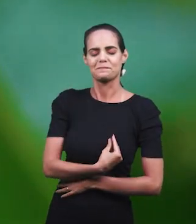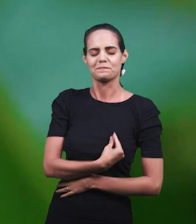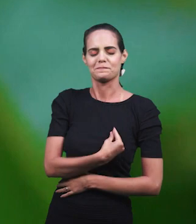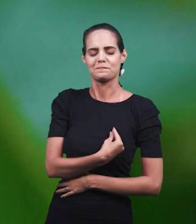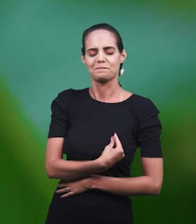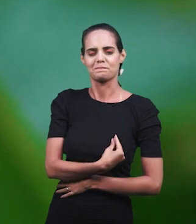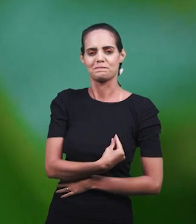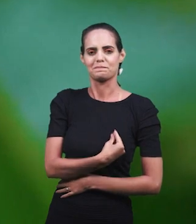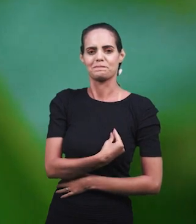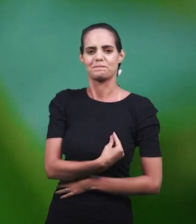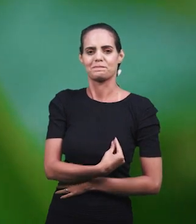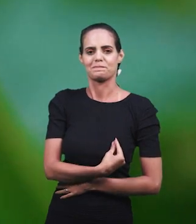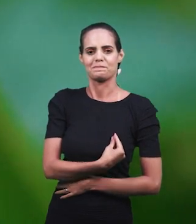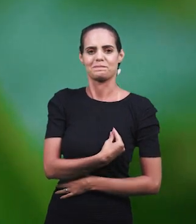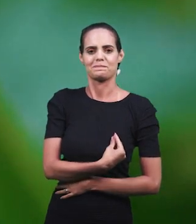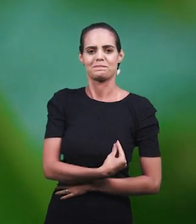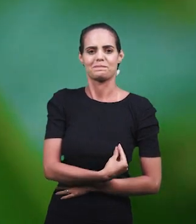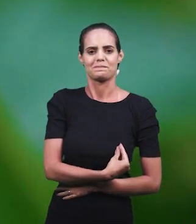minha vida.